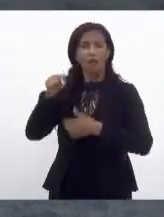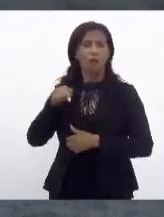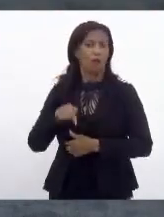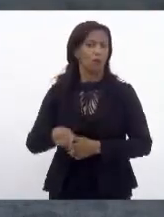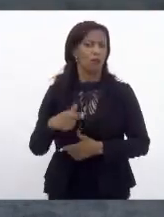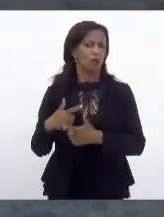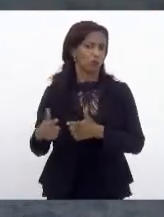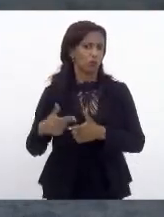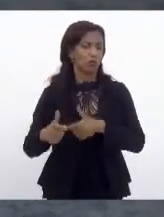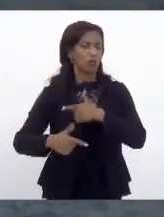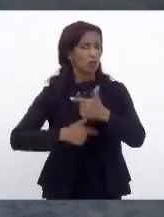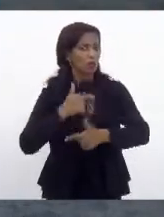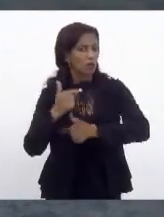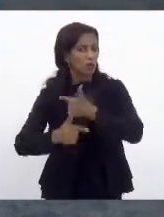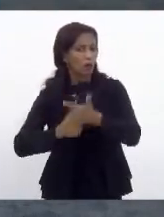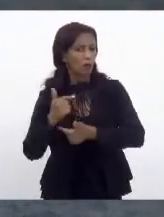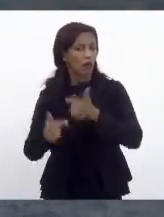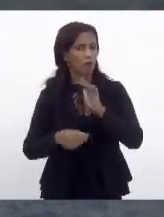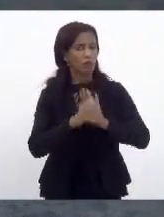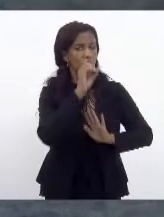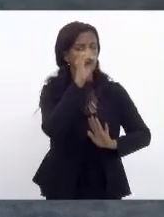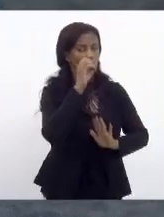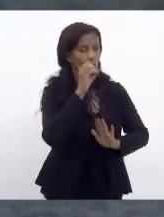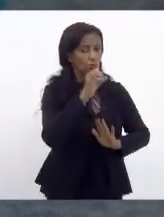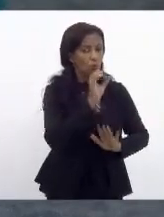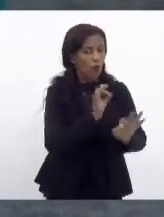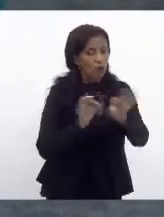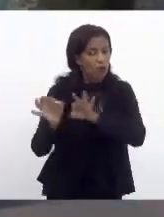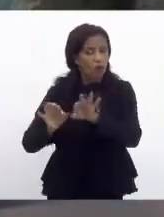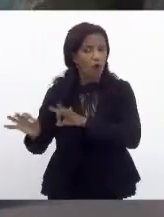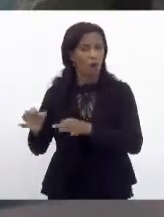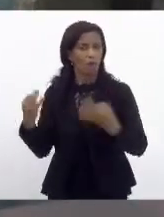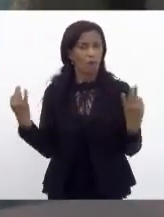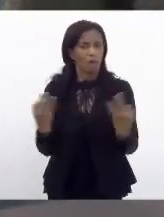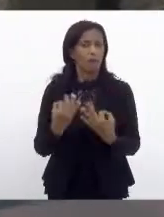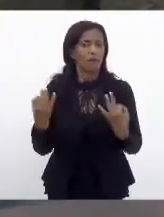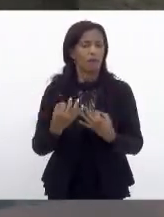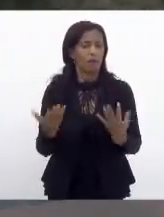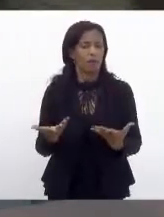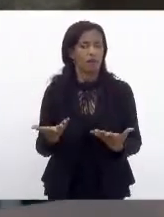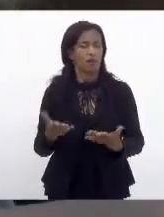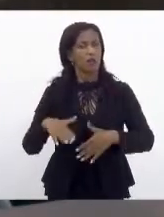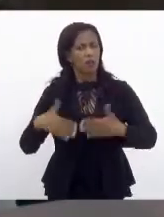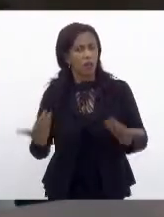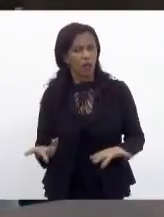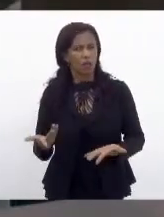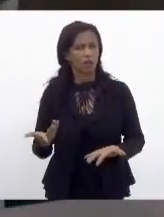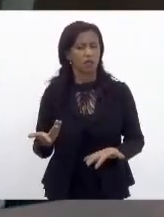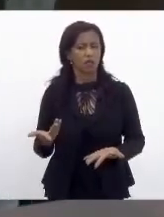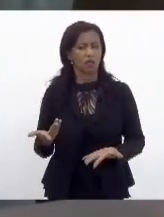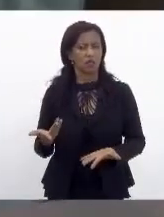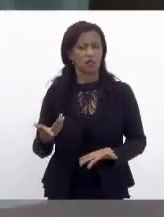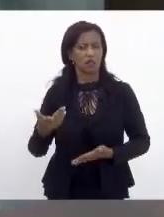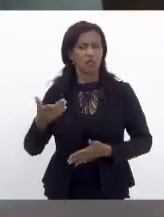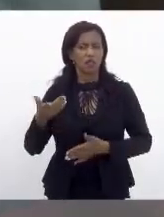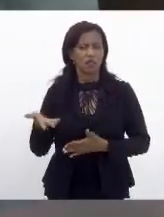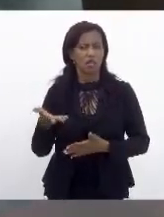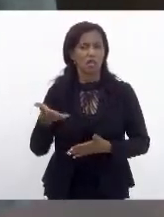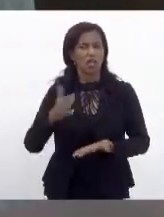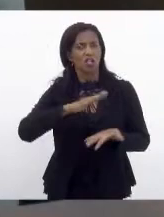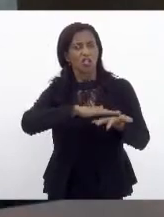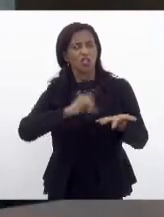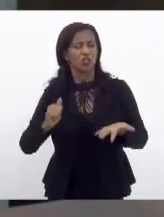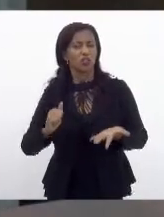questões. Trabalhar, fazer o seu ofício, tentar fazer da melhor forma possível e ainda assim ser cerceado dos seus direitos